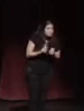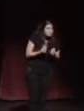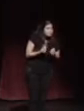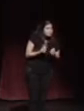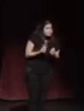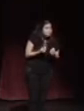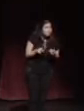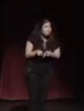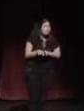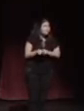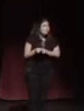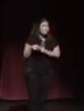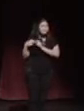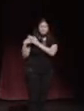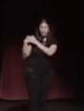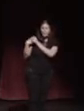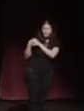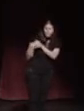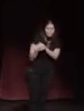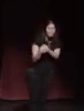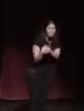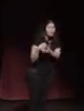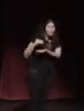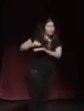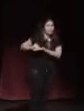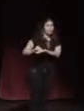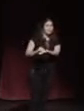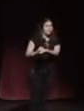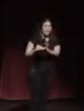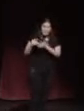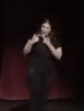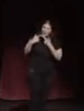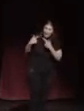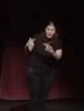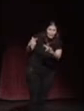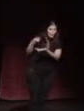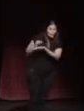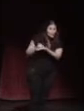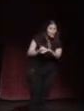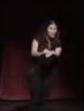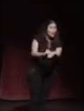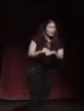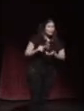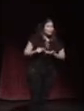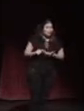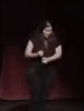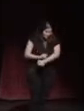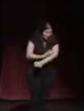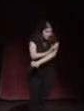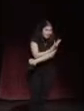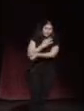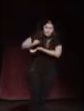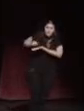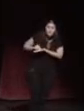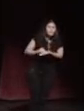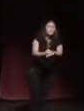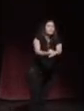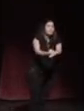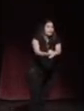desamparados também diante da linguagem, diante da lida com a emoção?